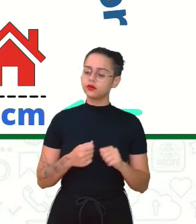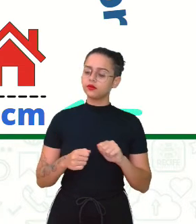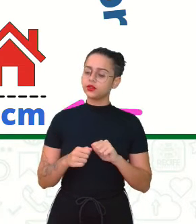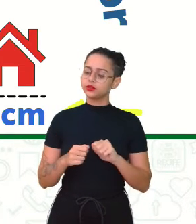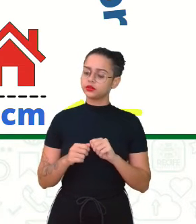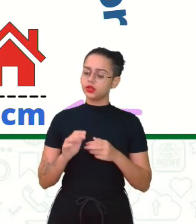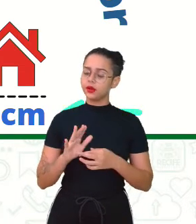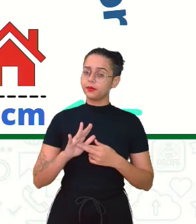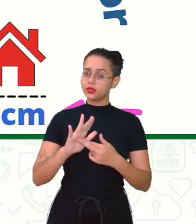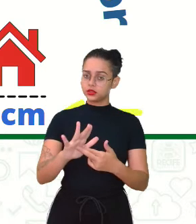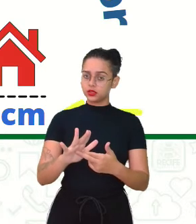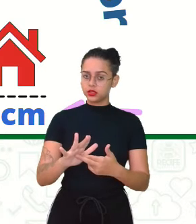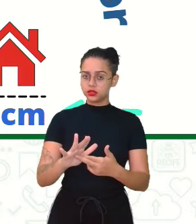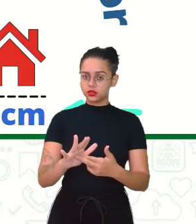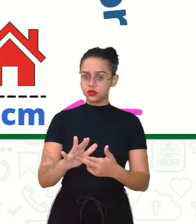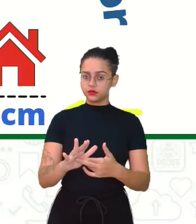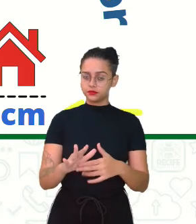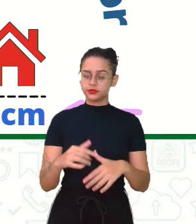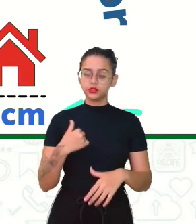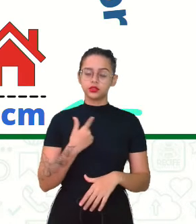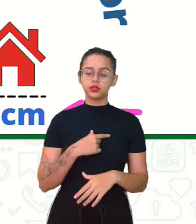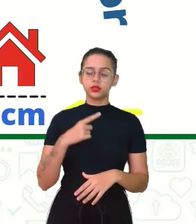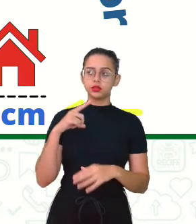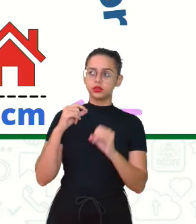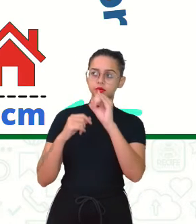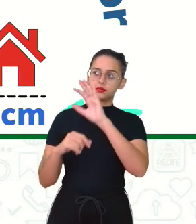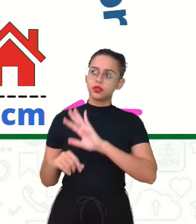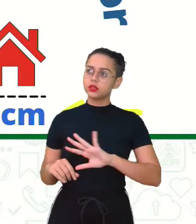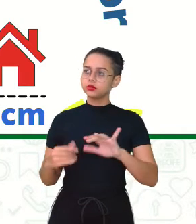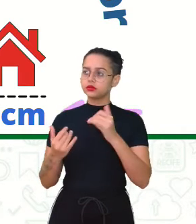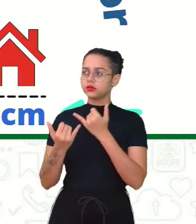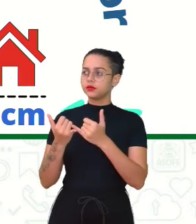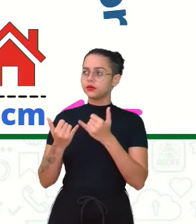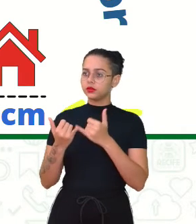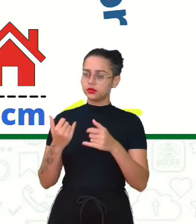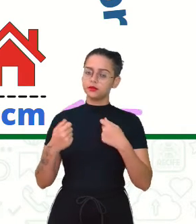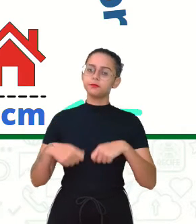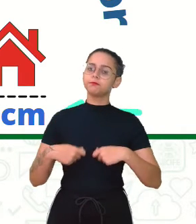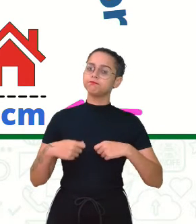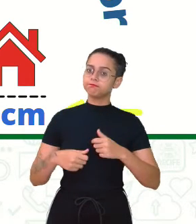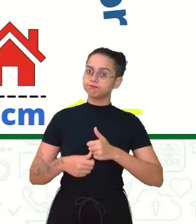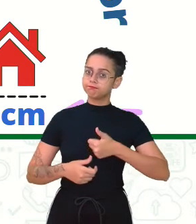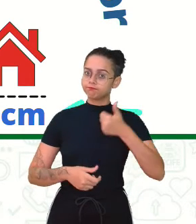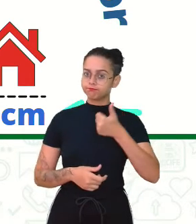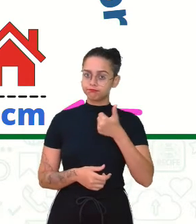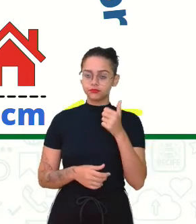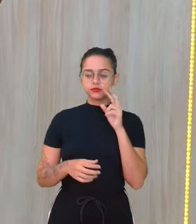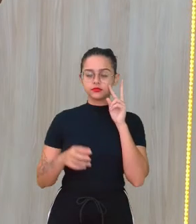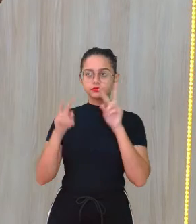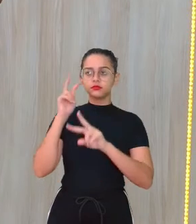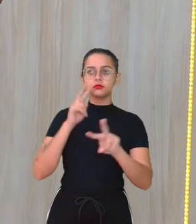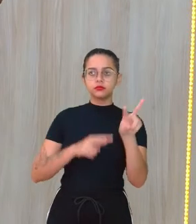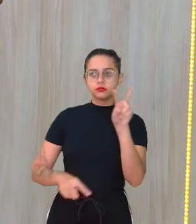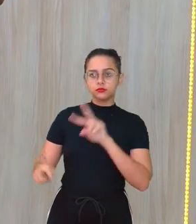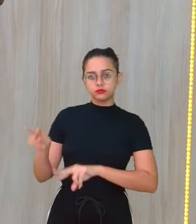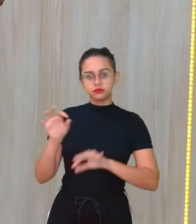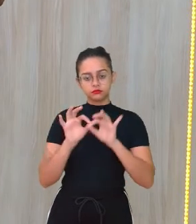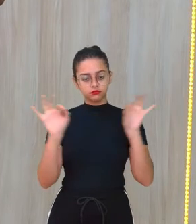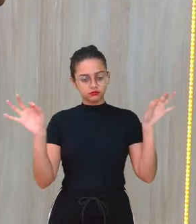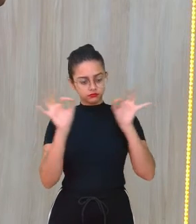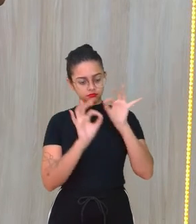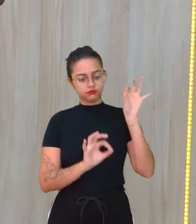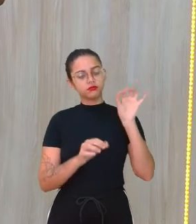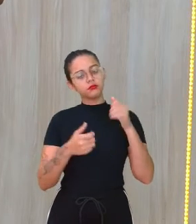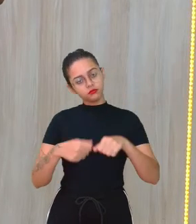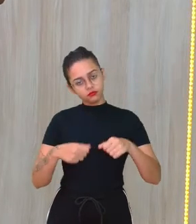uma representação, para a gente ter figuras semelhantes, a gente precisa primeiro observar que as dimensões